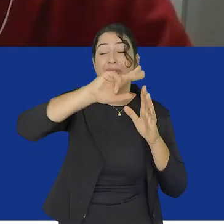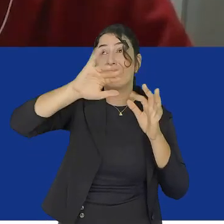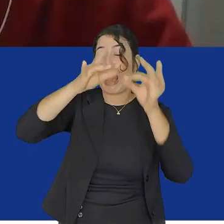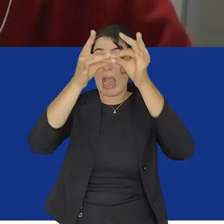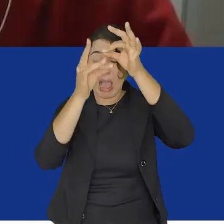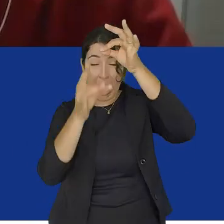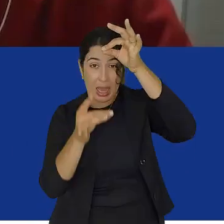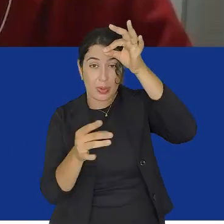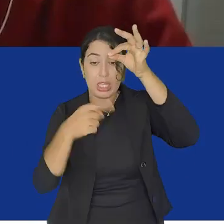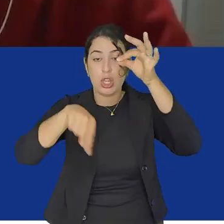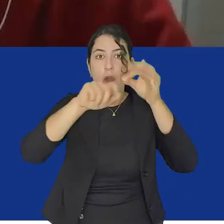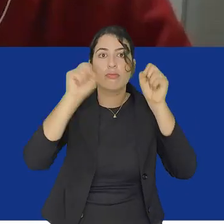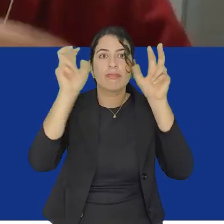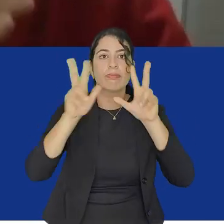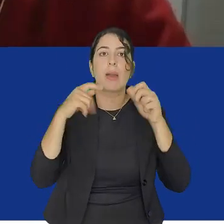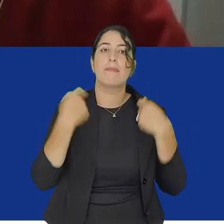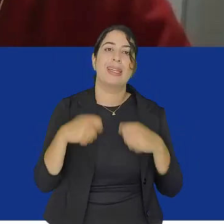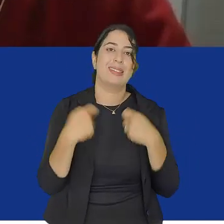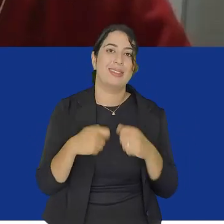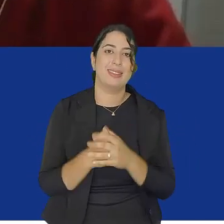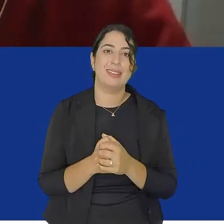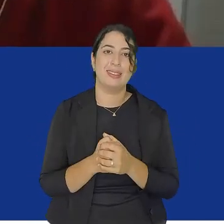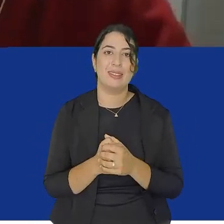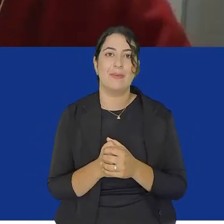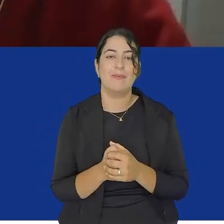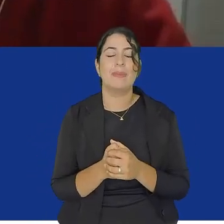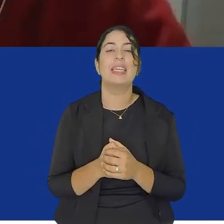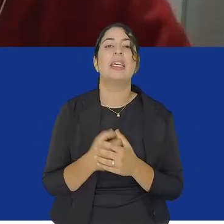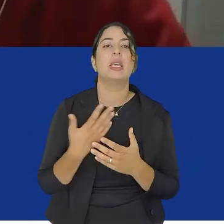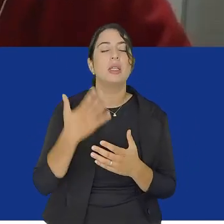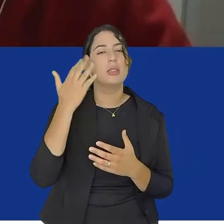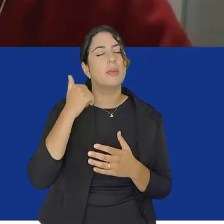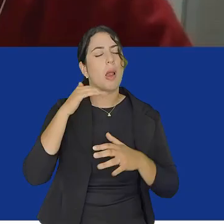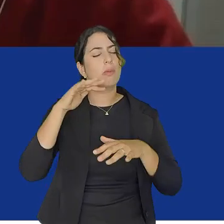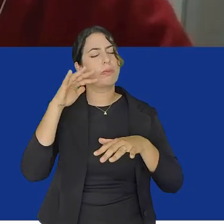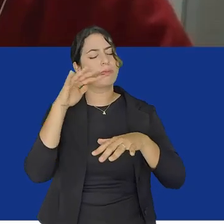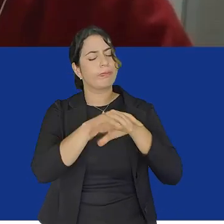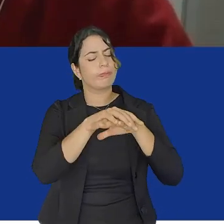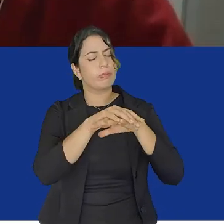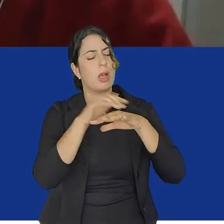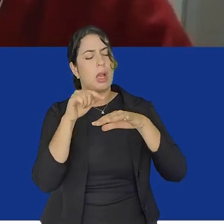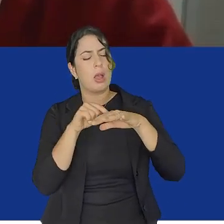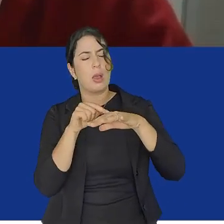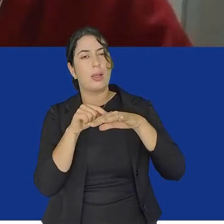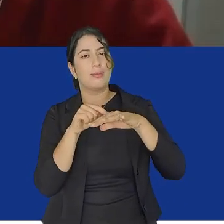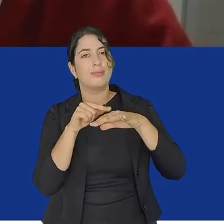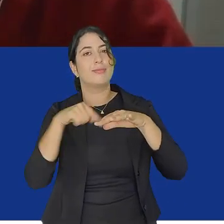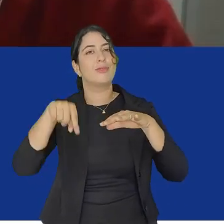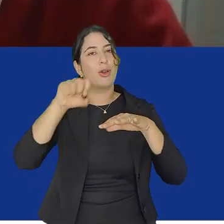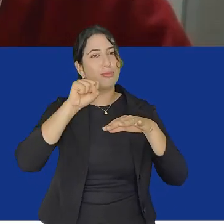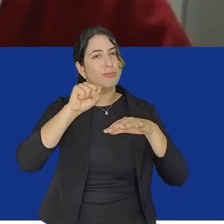seres humanos. E se algo que marca o assédio é a hostilização, todos nós somos